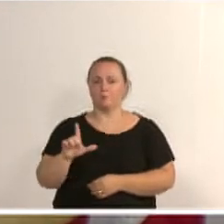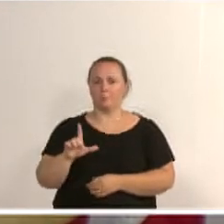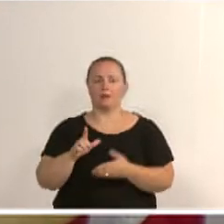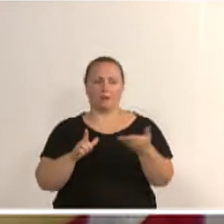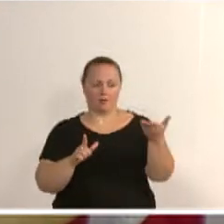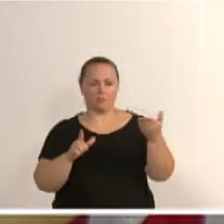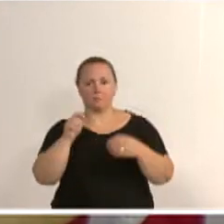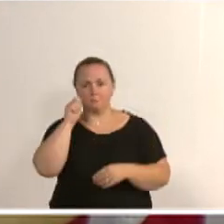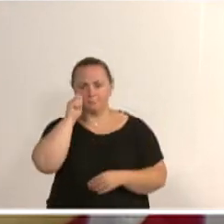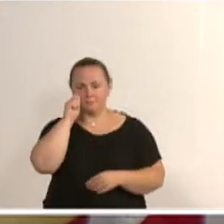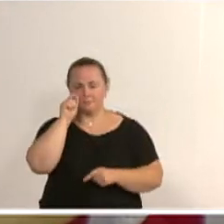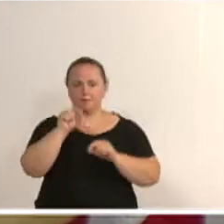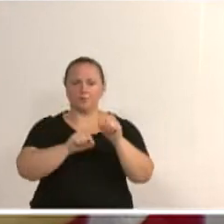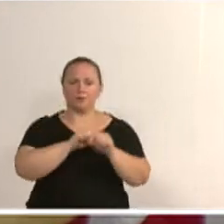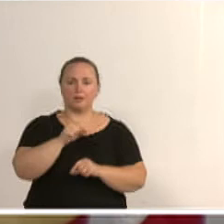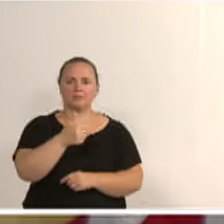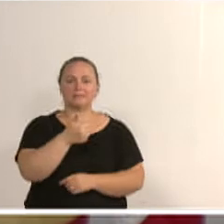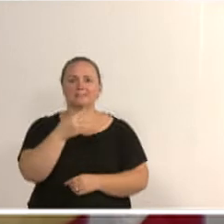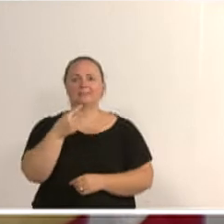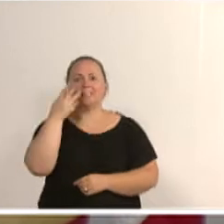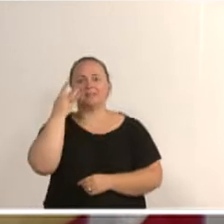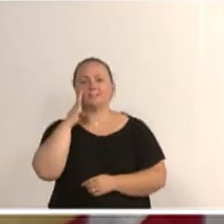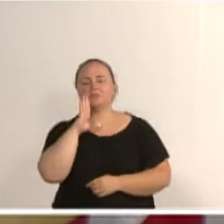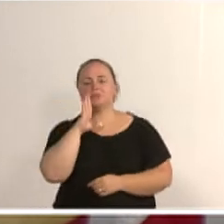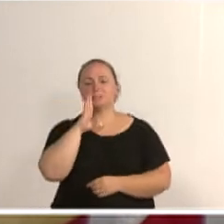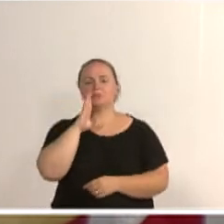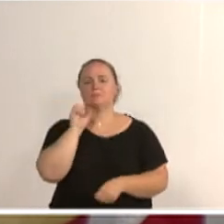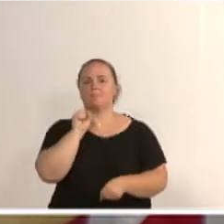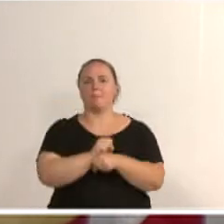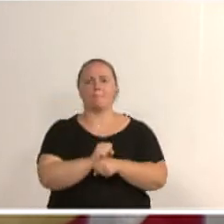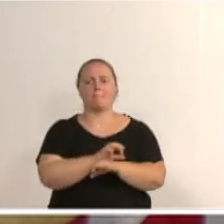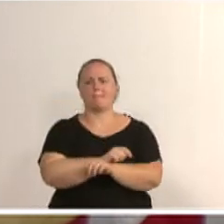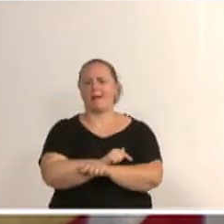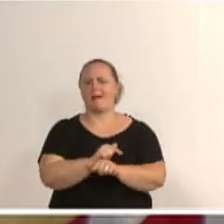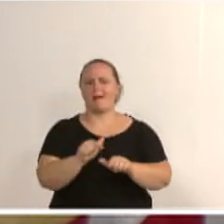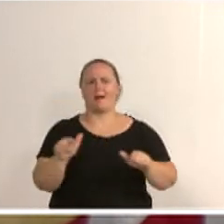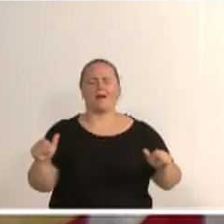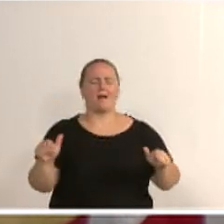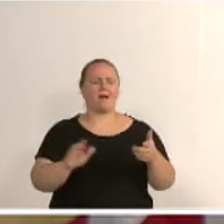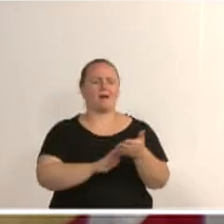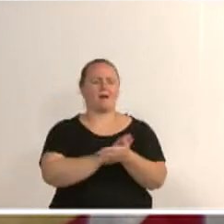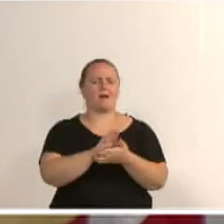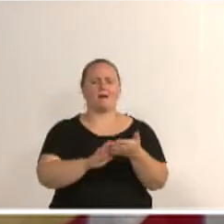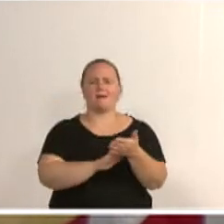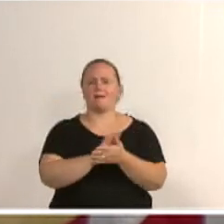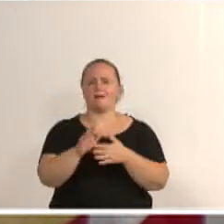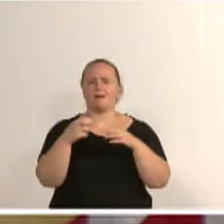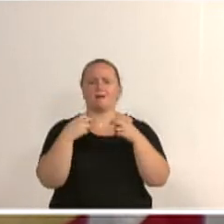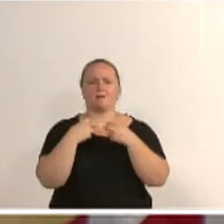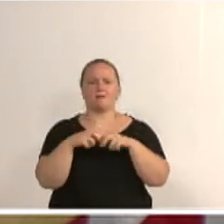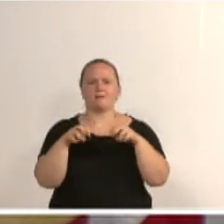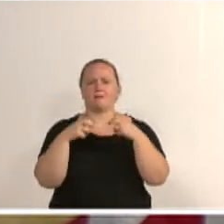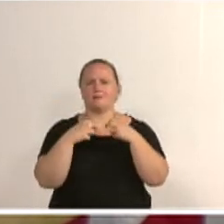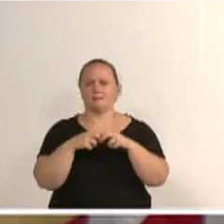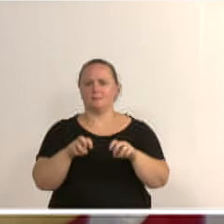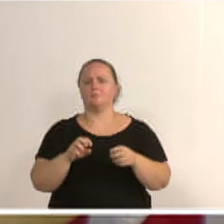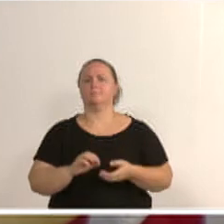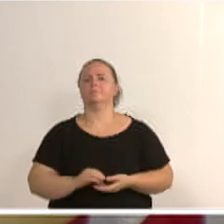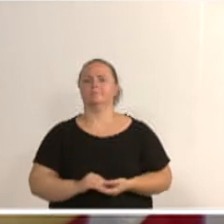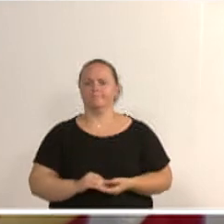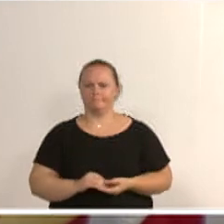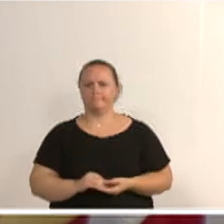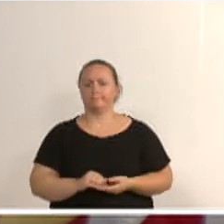Almir, parou por 13 dias. 13 dias o transporte público municipal, um mês